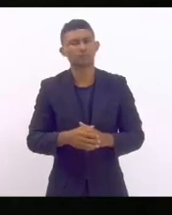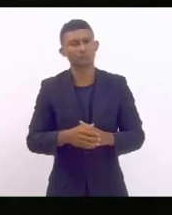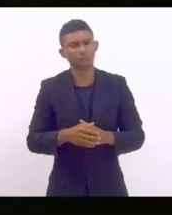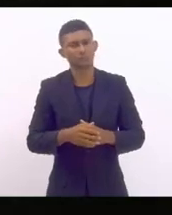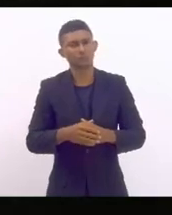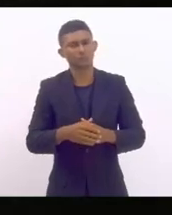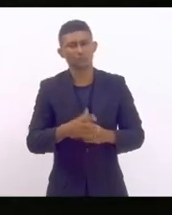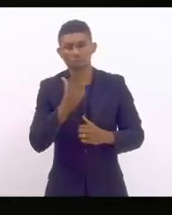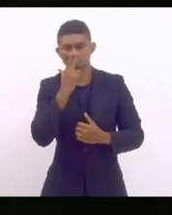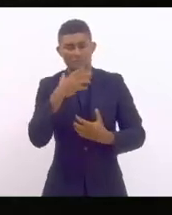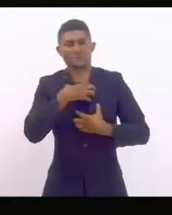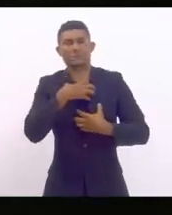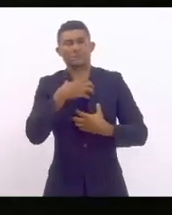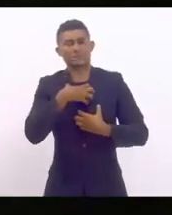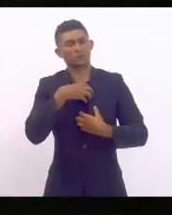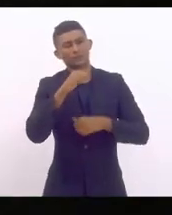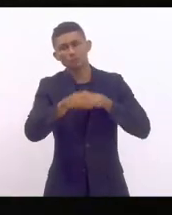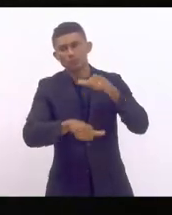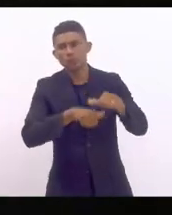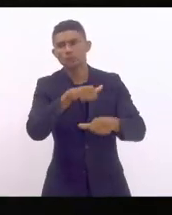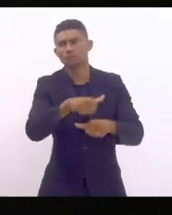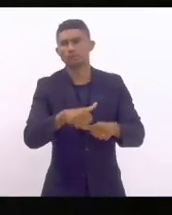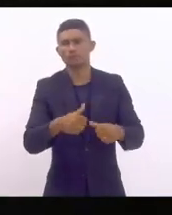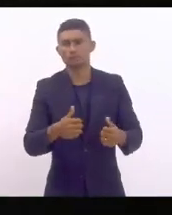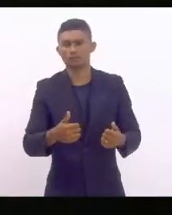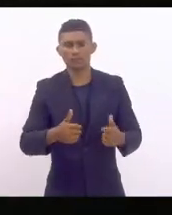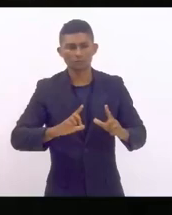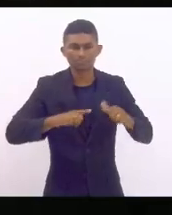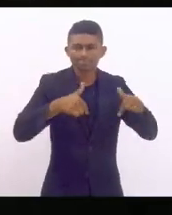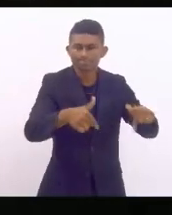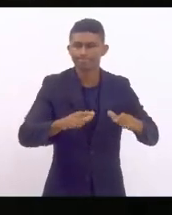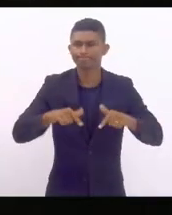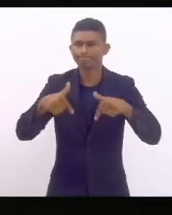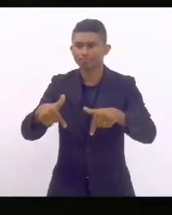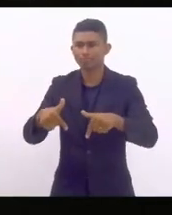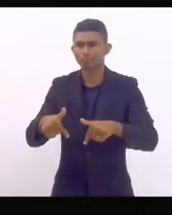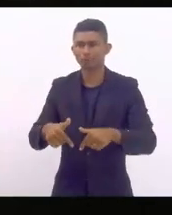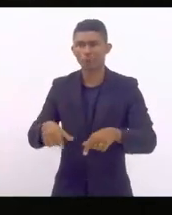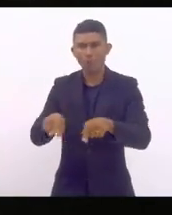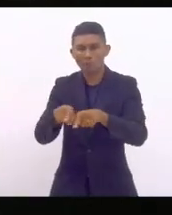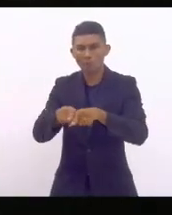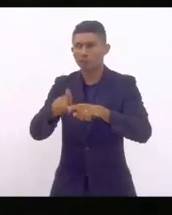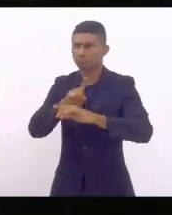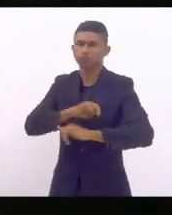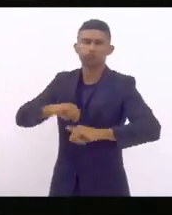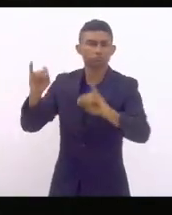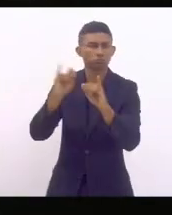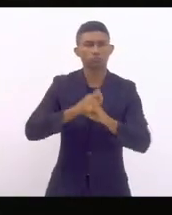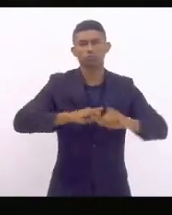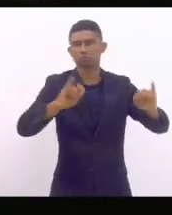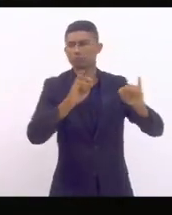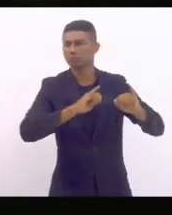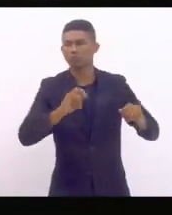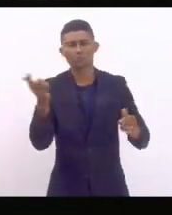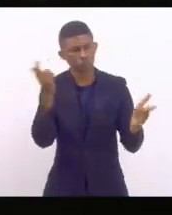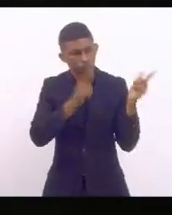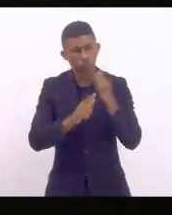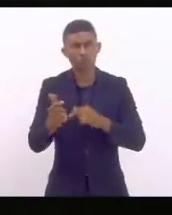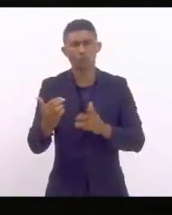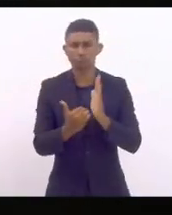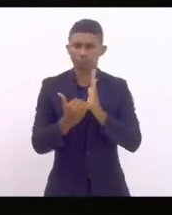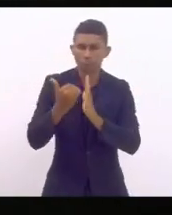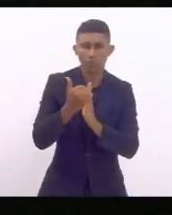sentimento no fazer e no divulgar na difusão